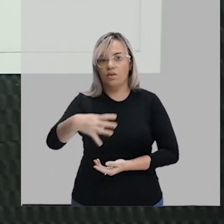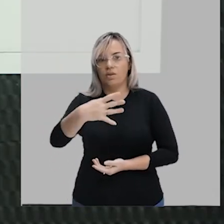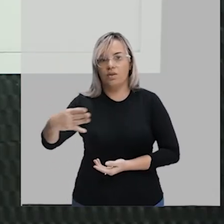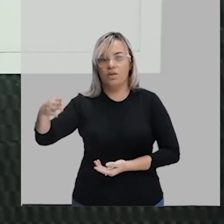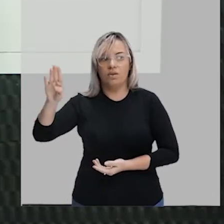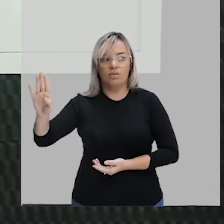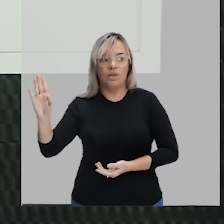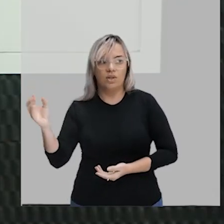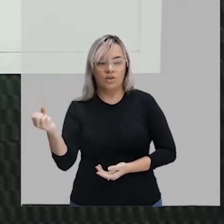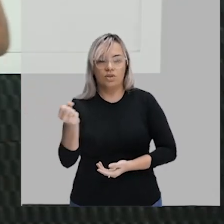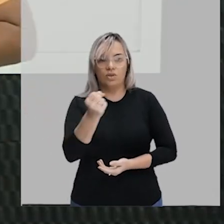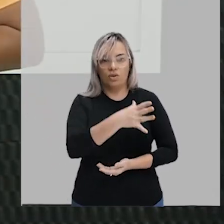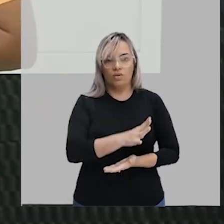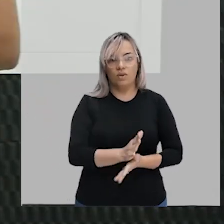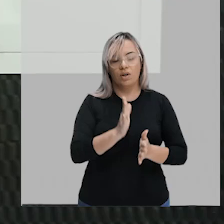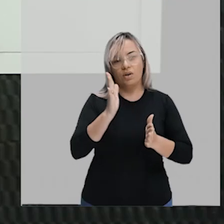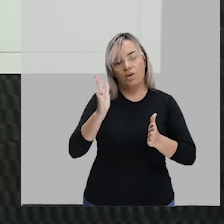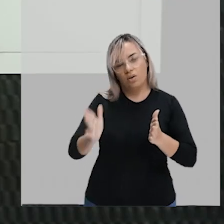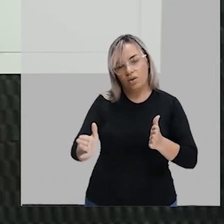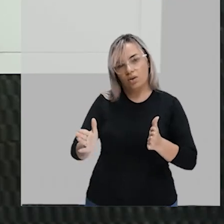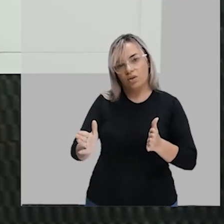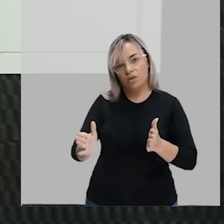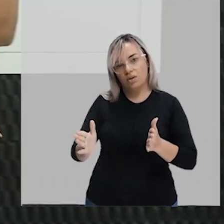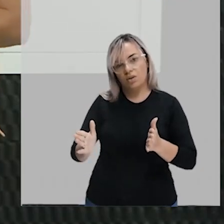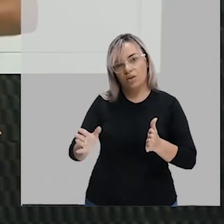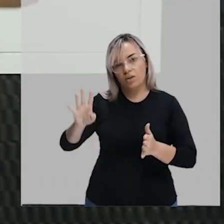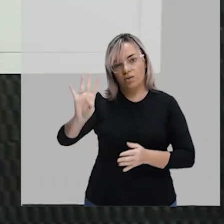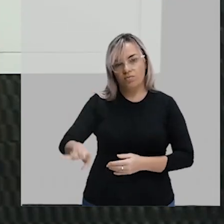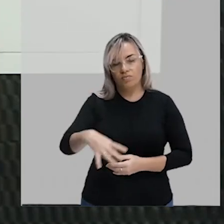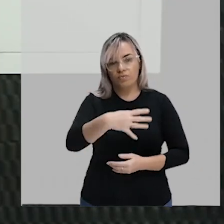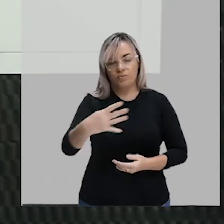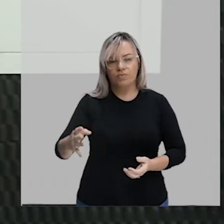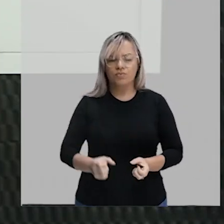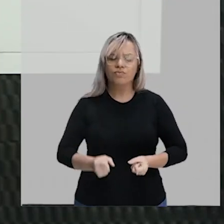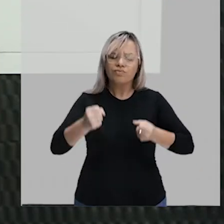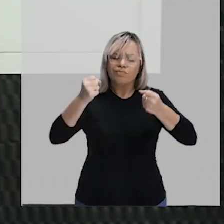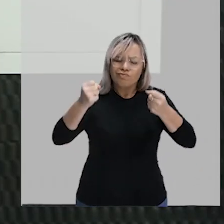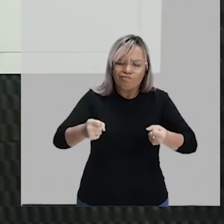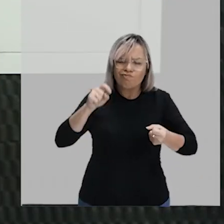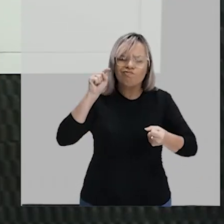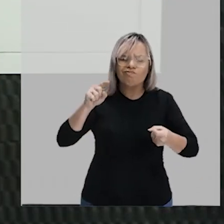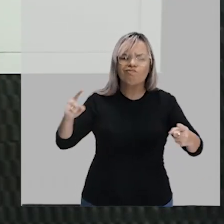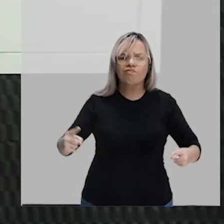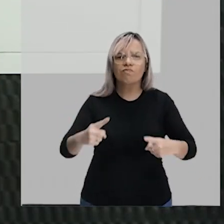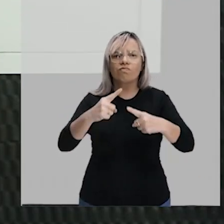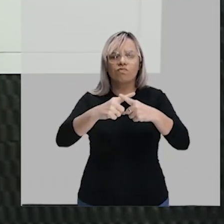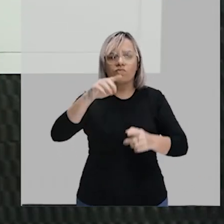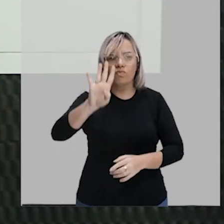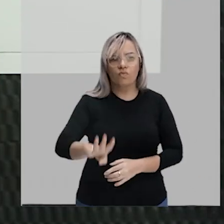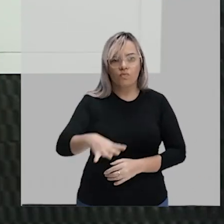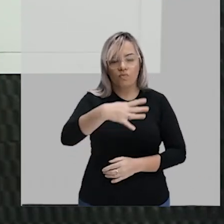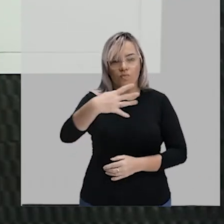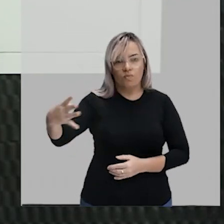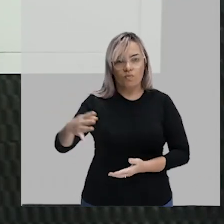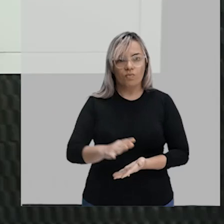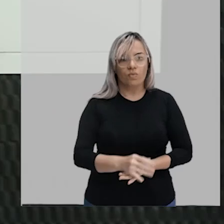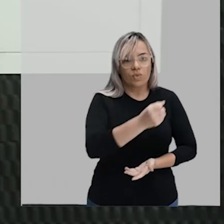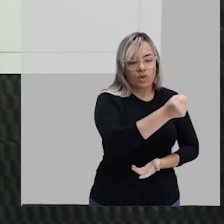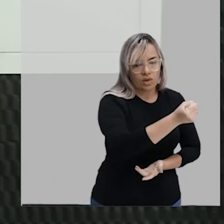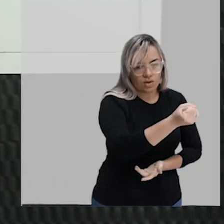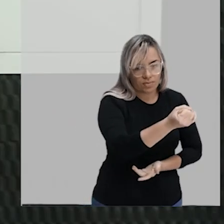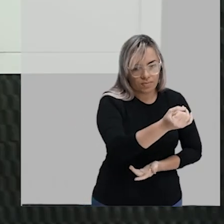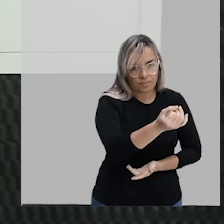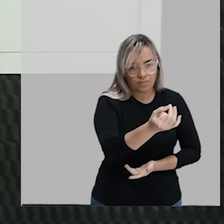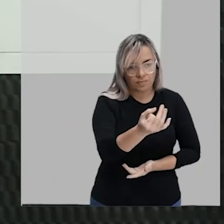matriz. Certo? Então, qual é a condição mesmo? Quando é que eu posso multiplicar? Quando o número de... Se eu